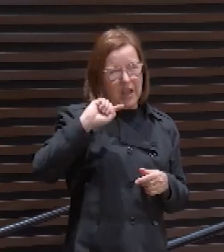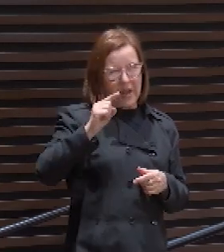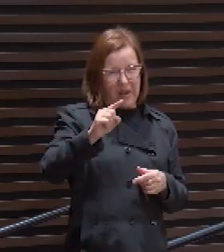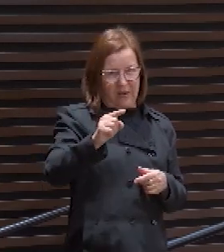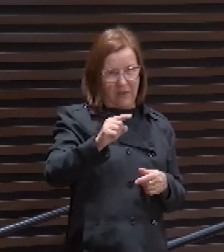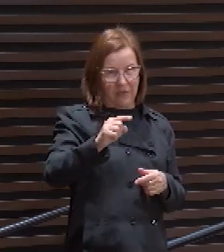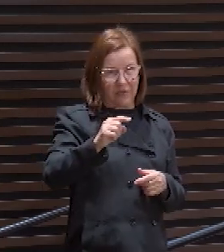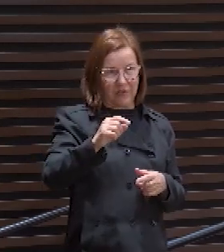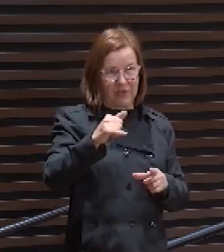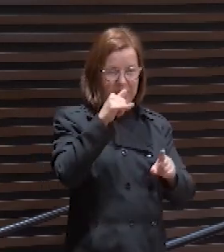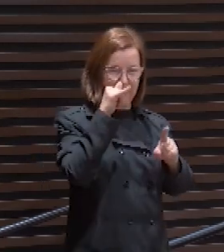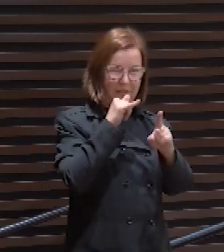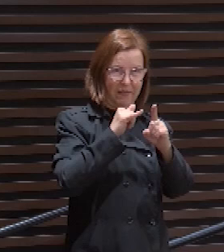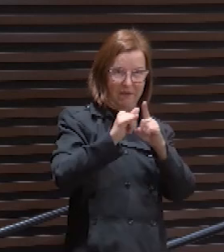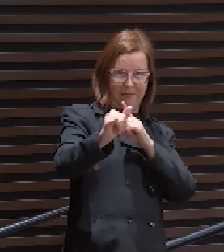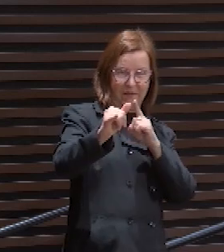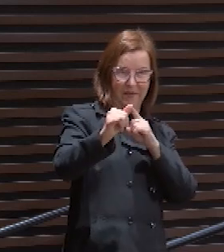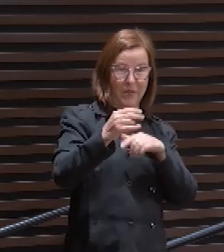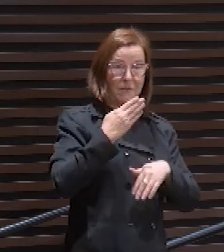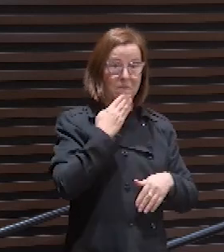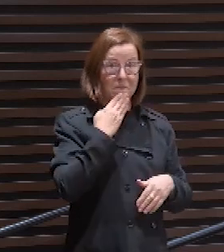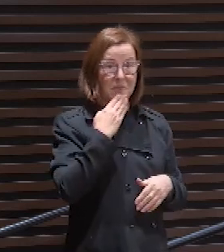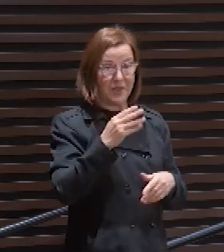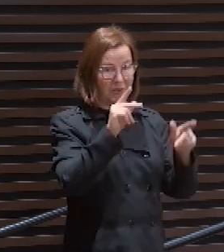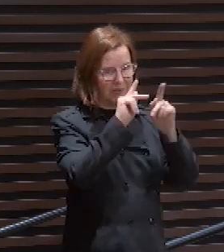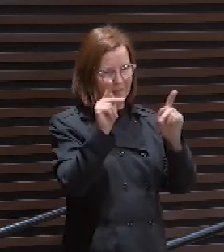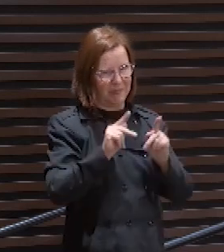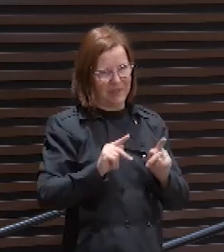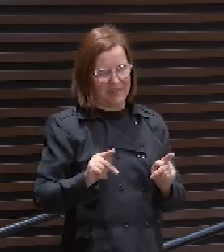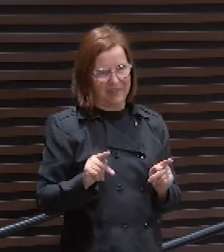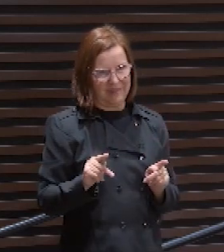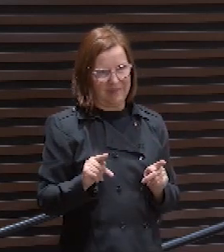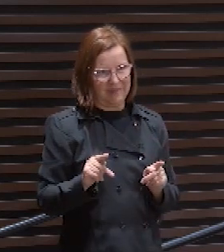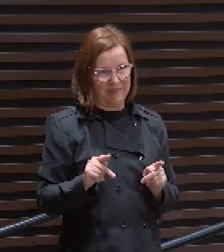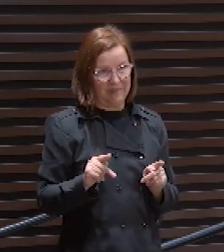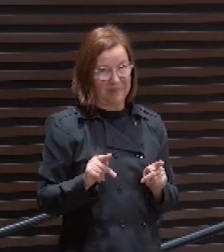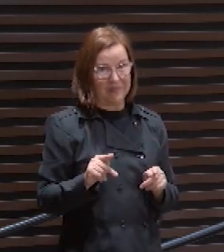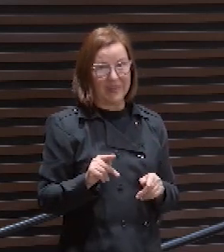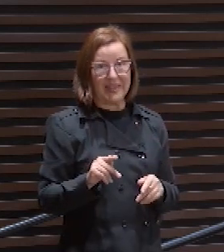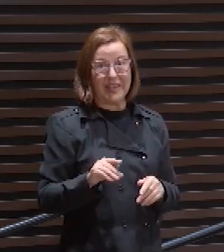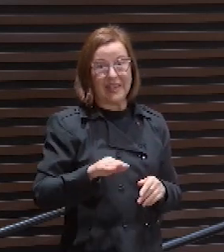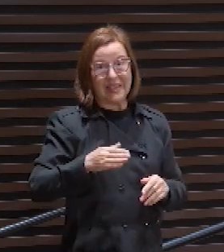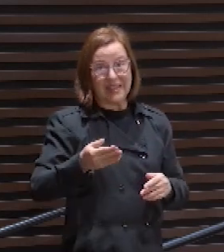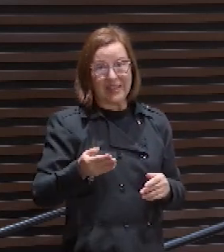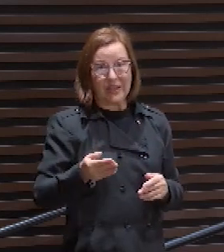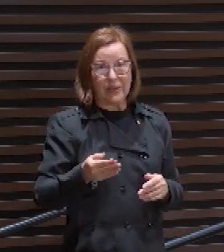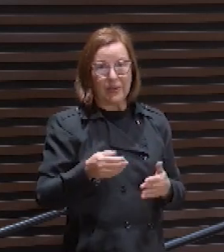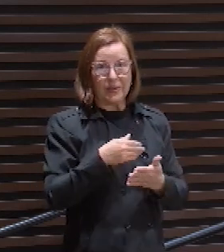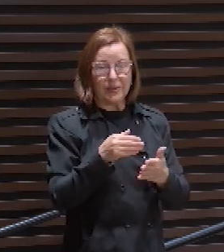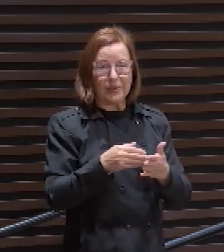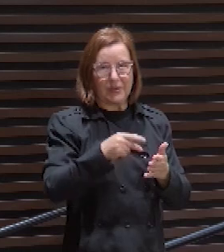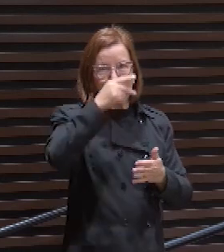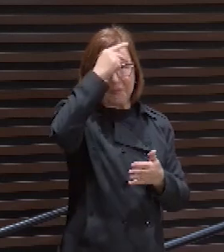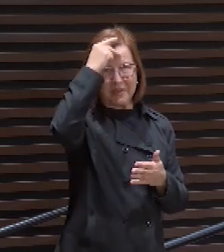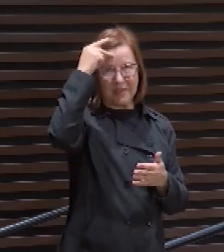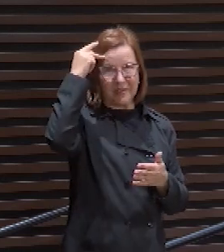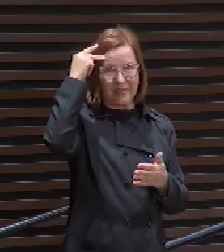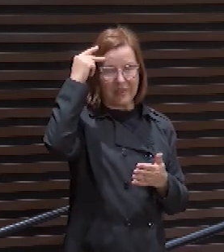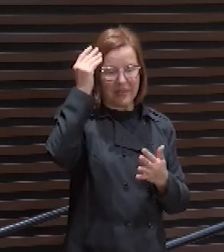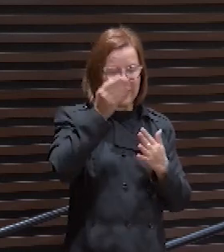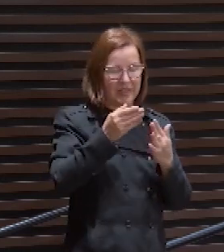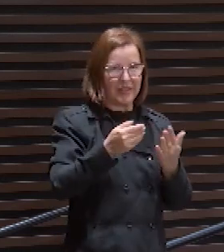uma embaixada pedindo condições de paz. Assim, pois, todo aquele que